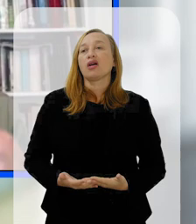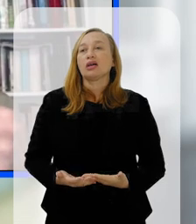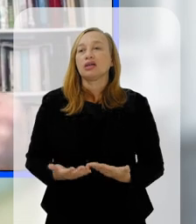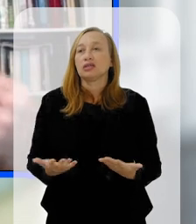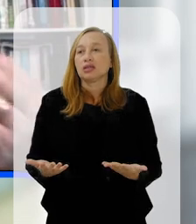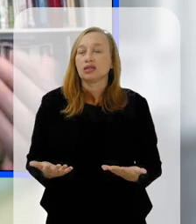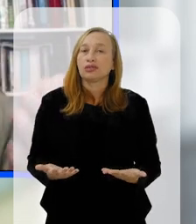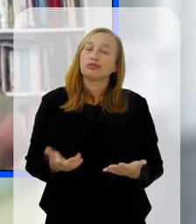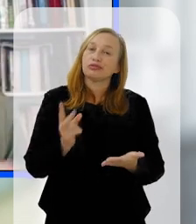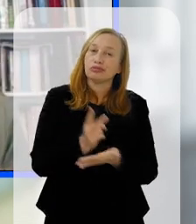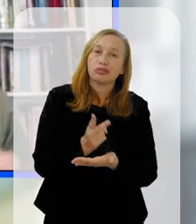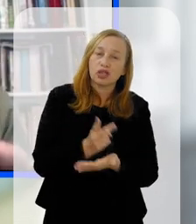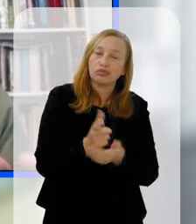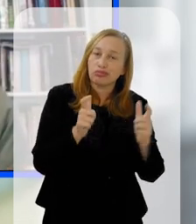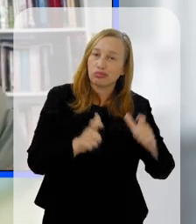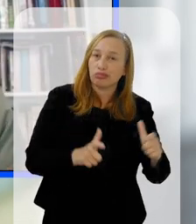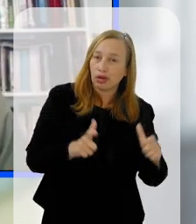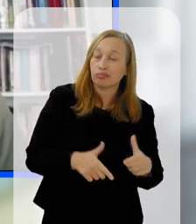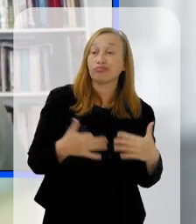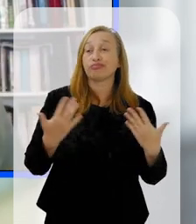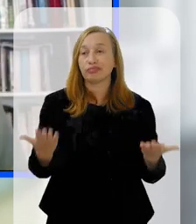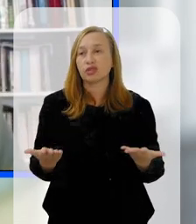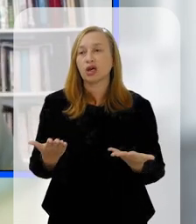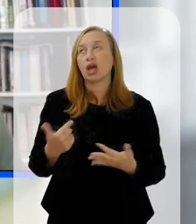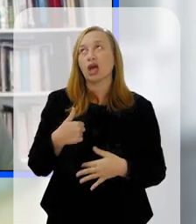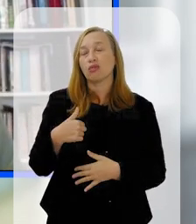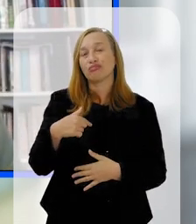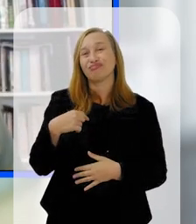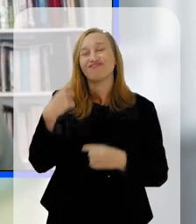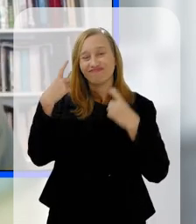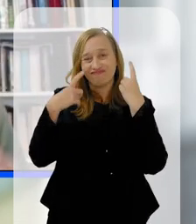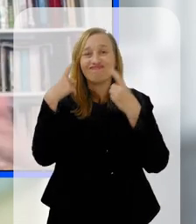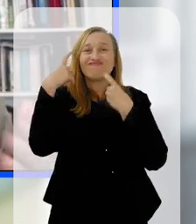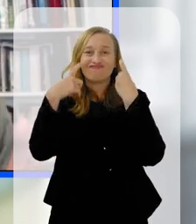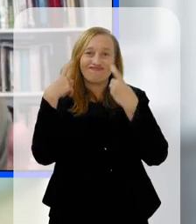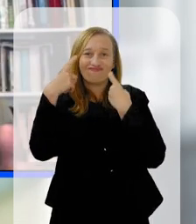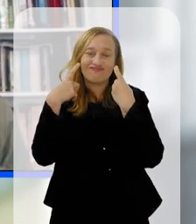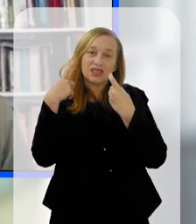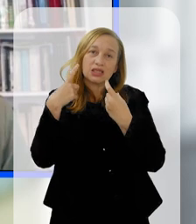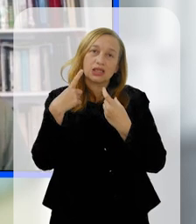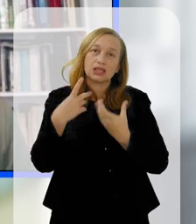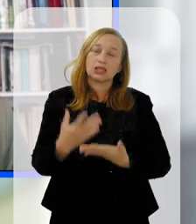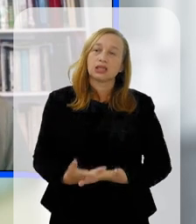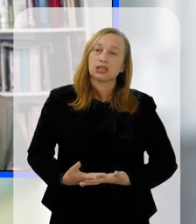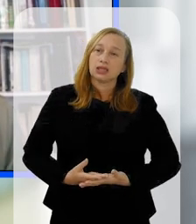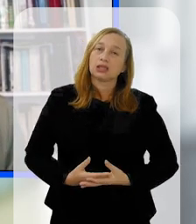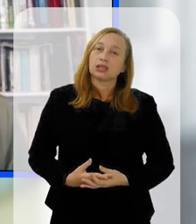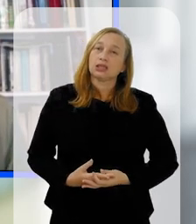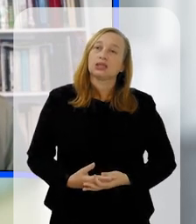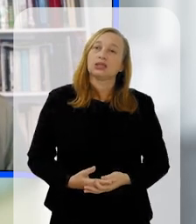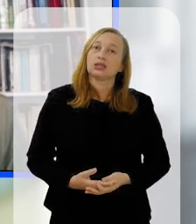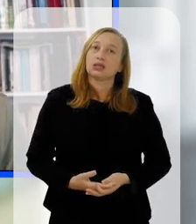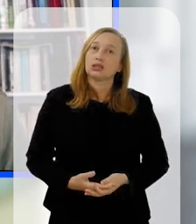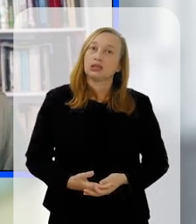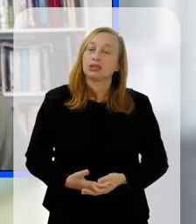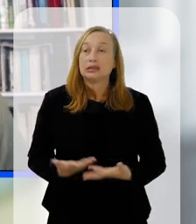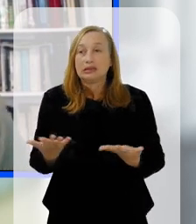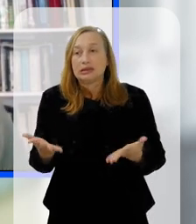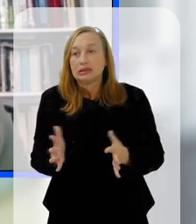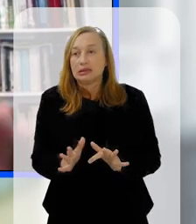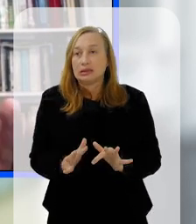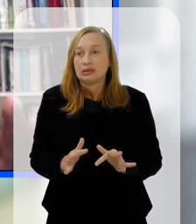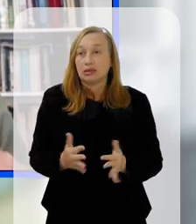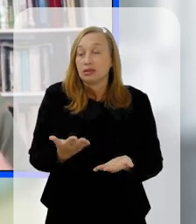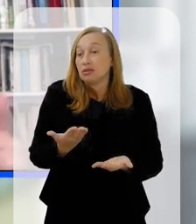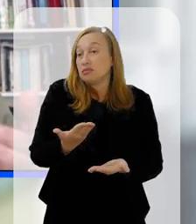coisas da mesma forma, nos mesmos lugares. Eu tenho muito receio que, em algum momento, né,